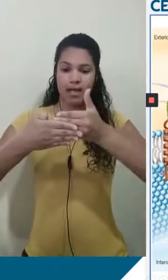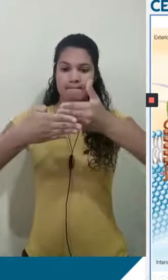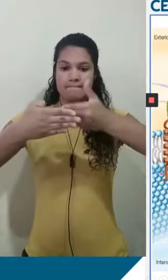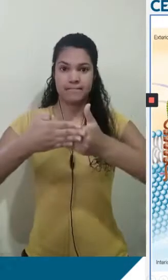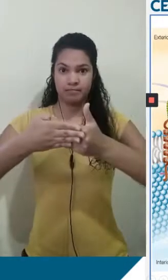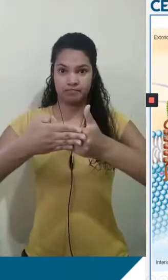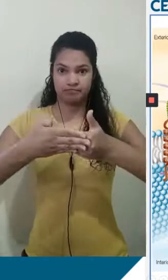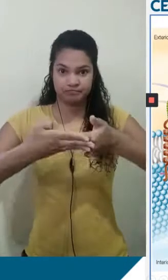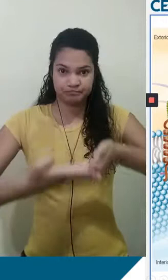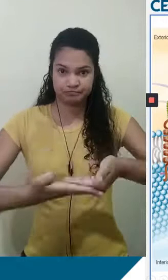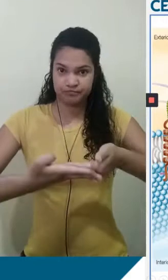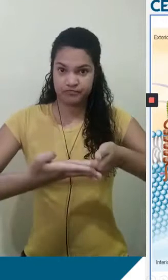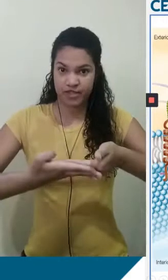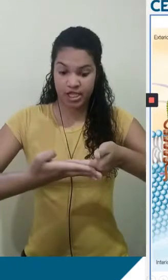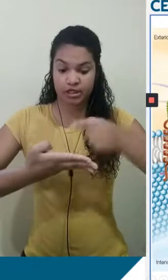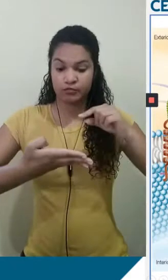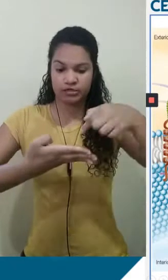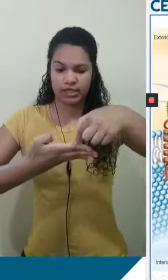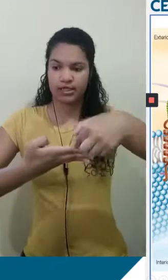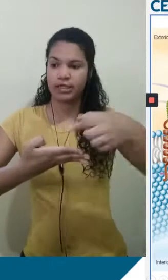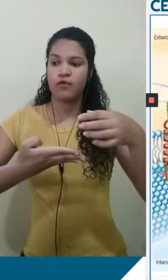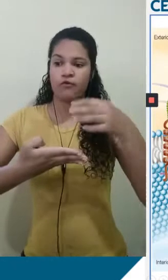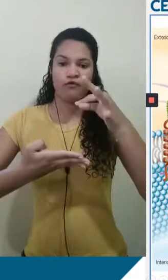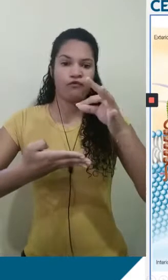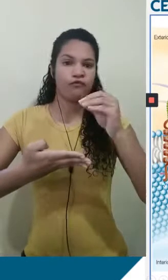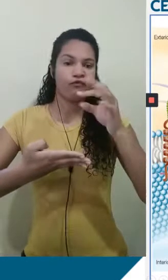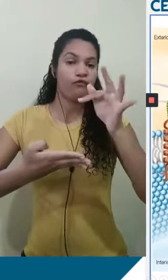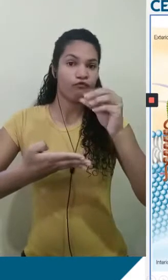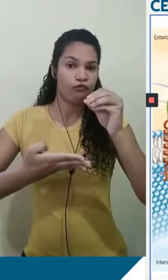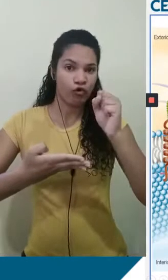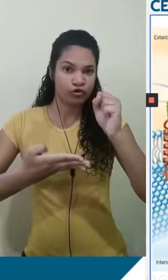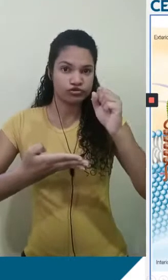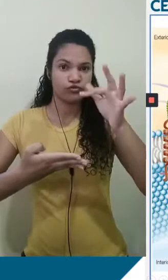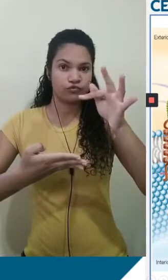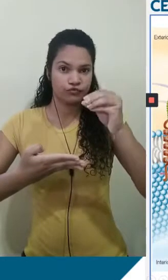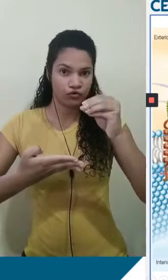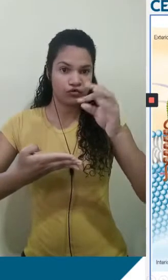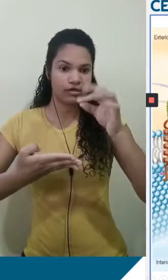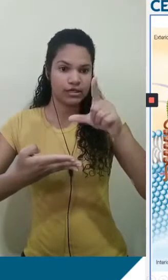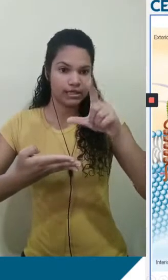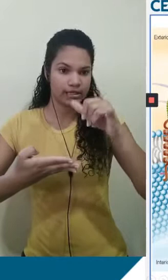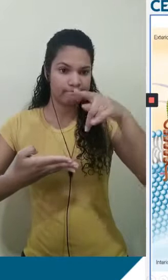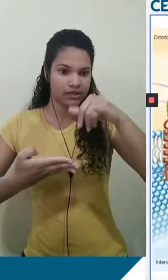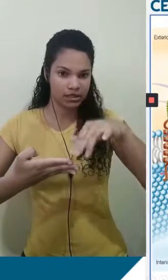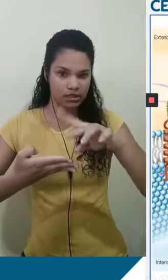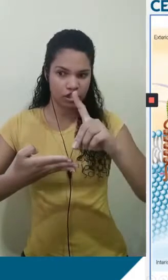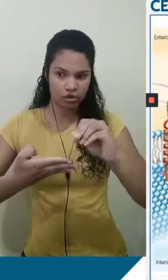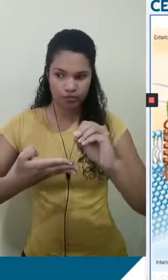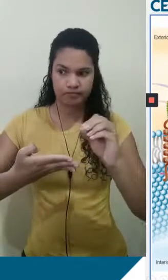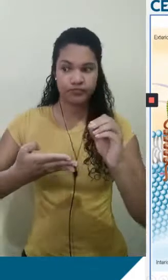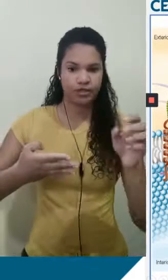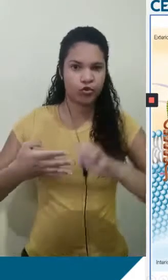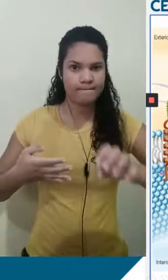na indicação de onde está a bicamada fosfolipídica. Parece, mal comparando, um palito de